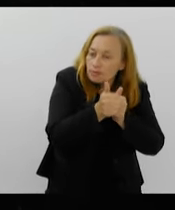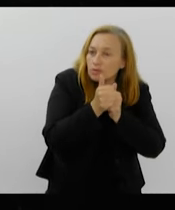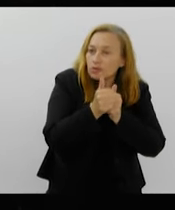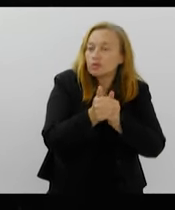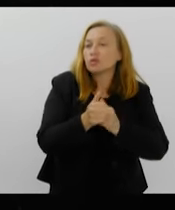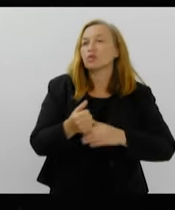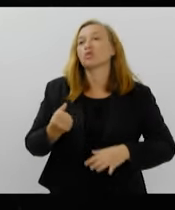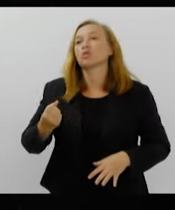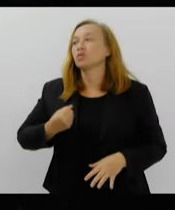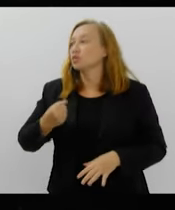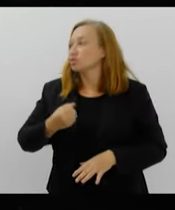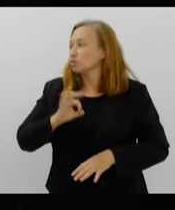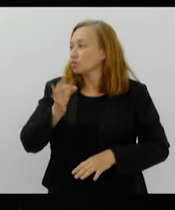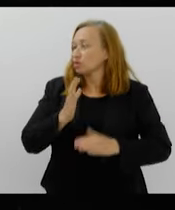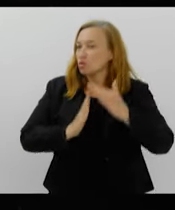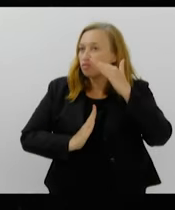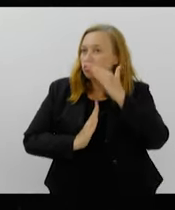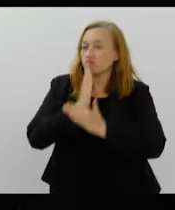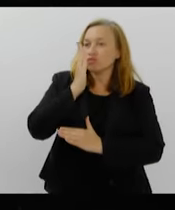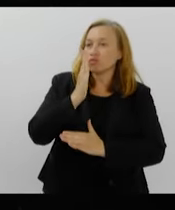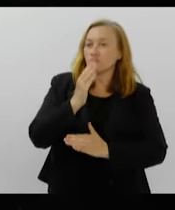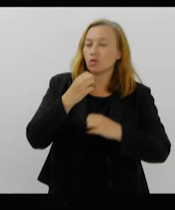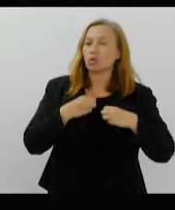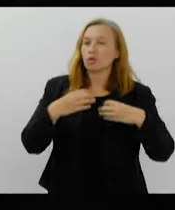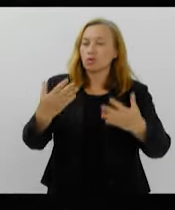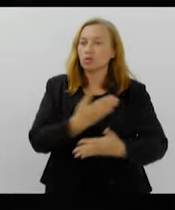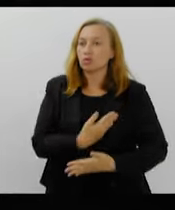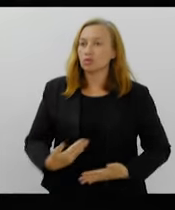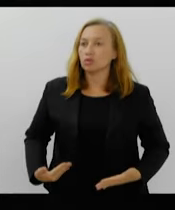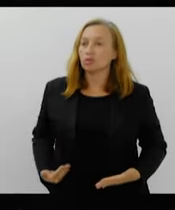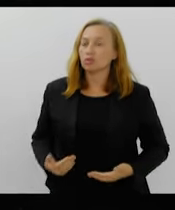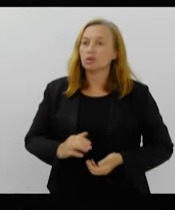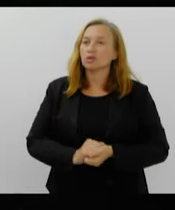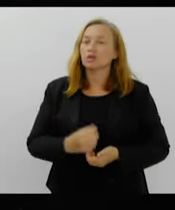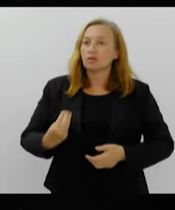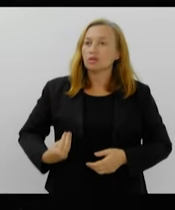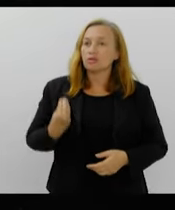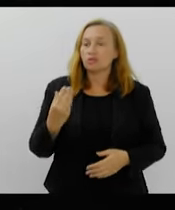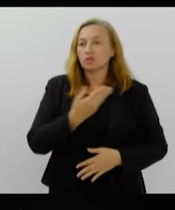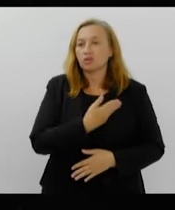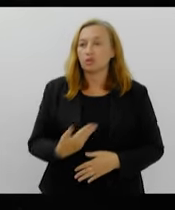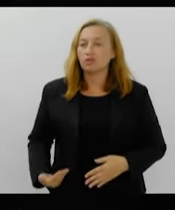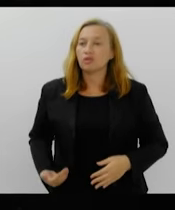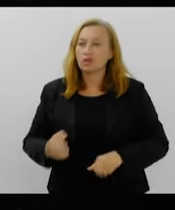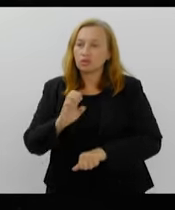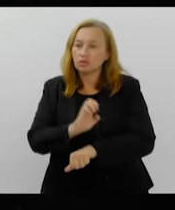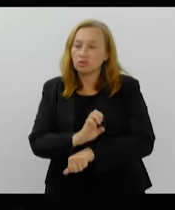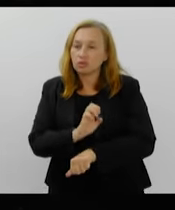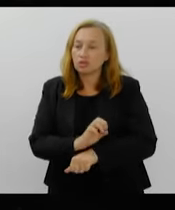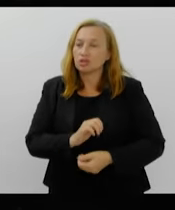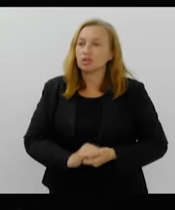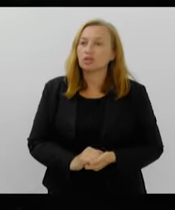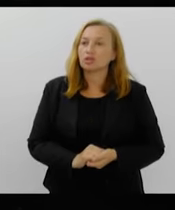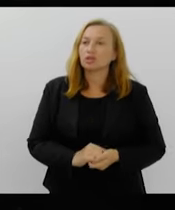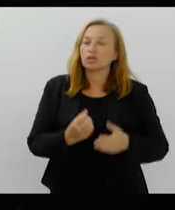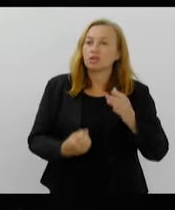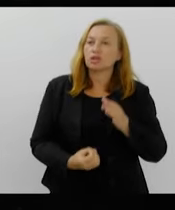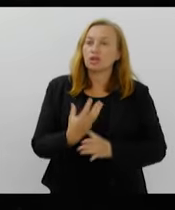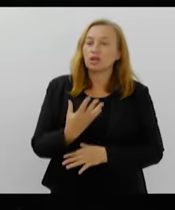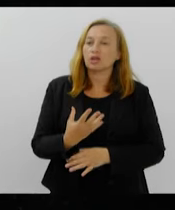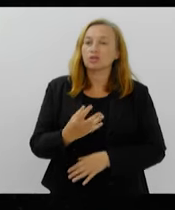um número recorde de audiências públicas com a presença do Governo do Estado com a presença dos fazedores de